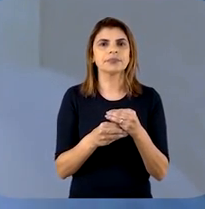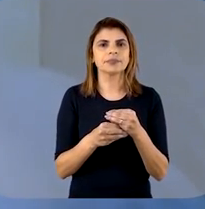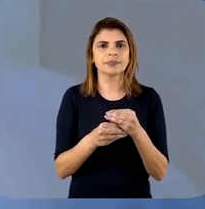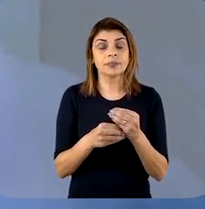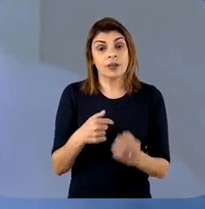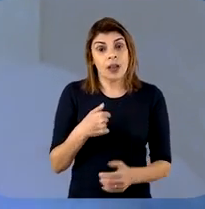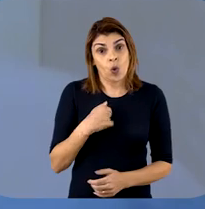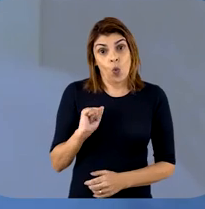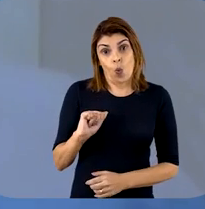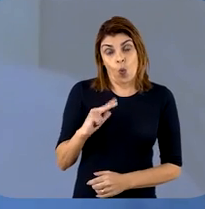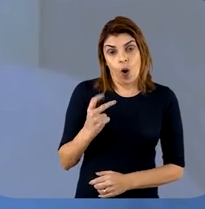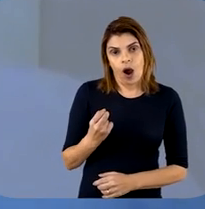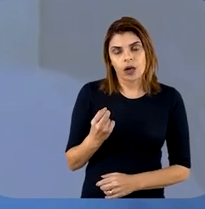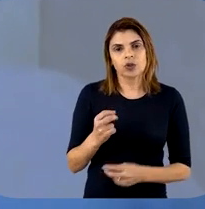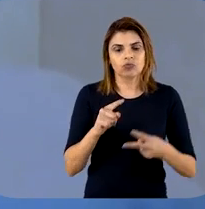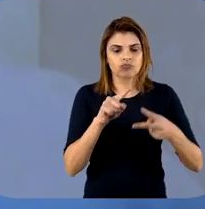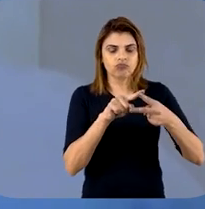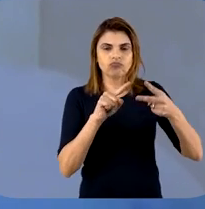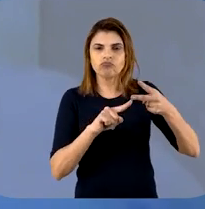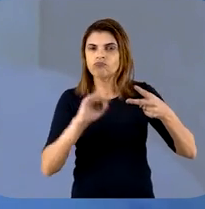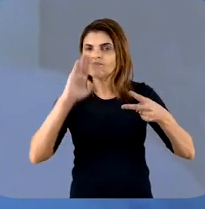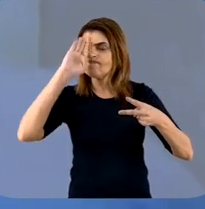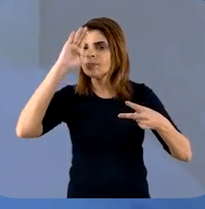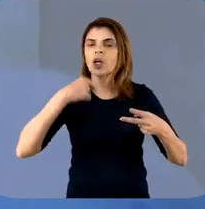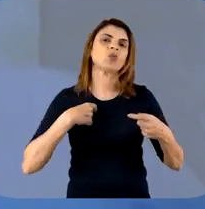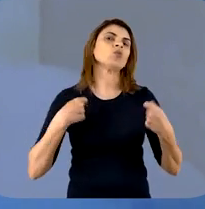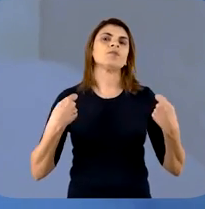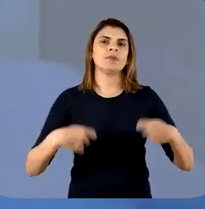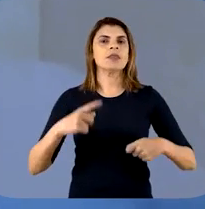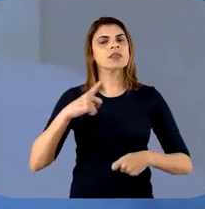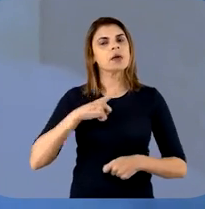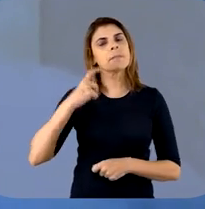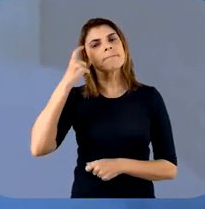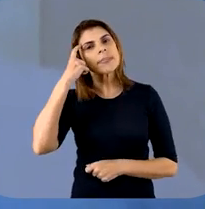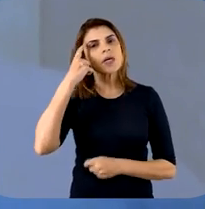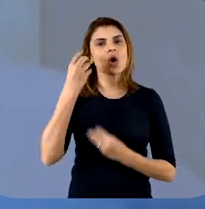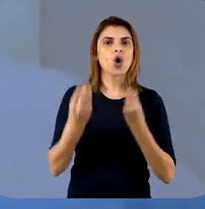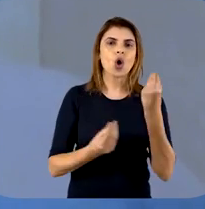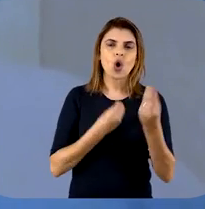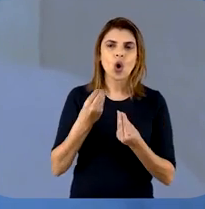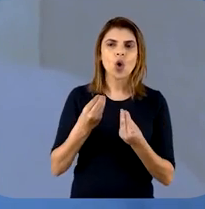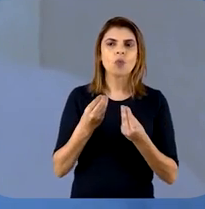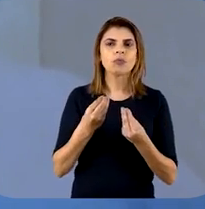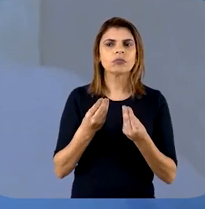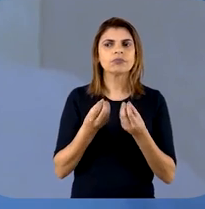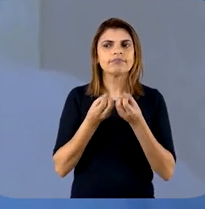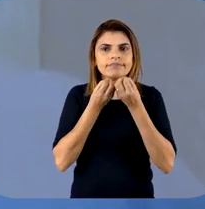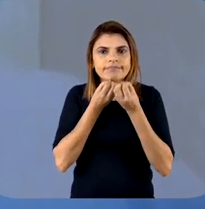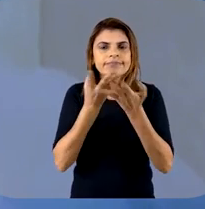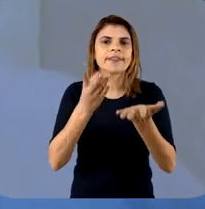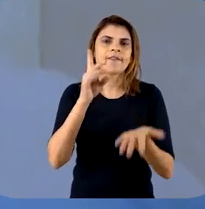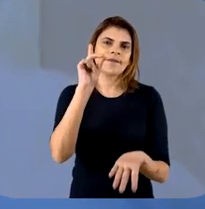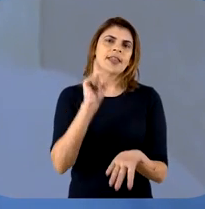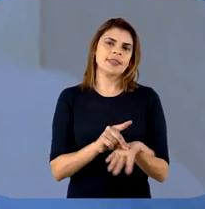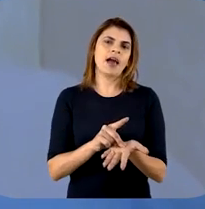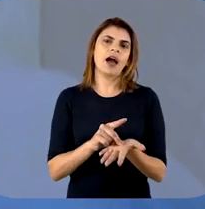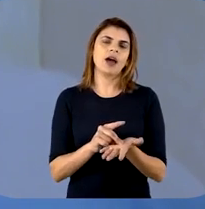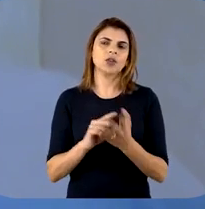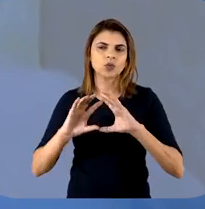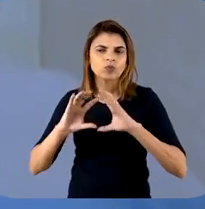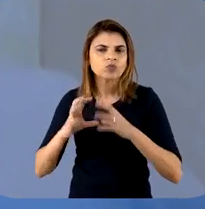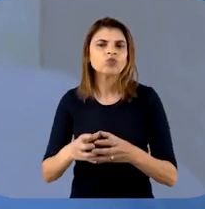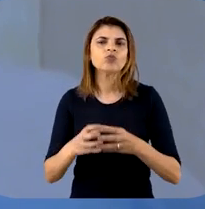eu acho que são as duas mensagens centrais que eu até tinha pensado falar, na verdade, nessa mobilização